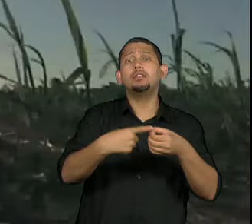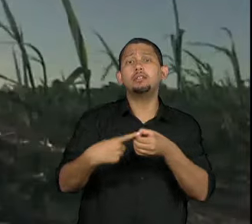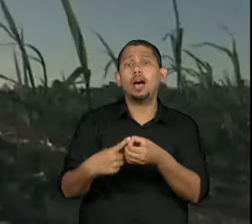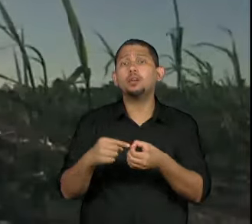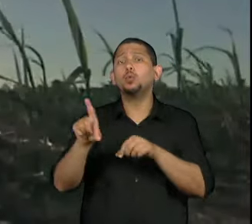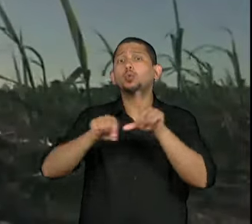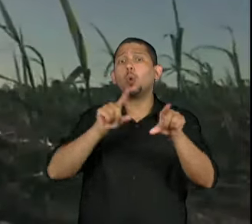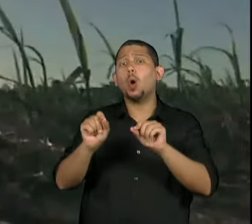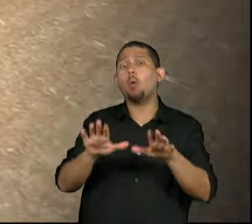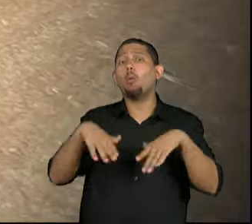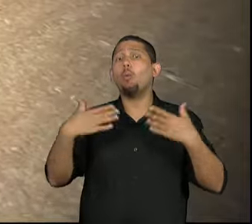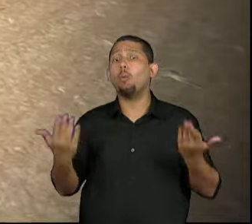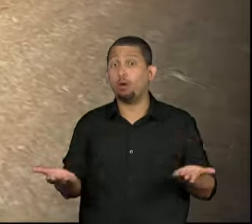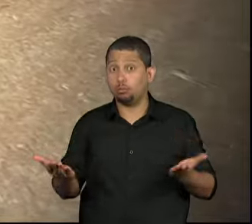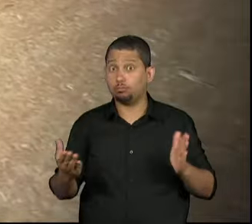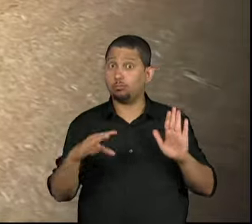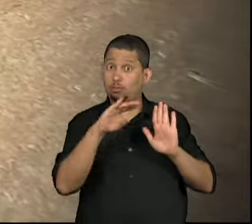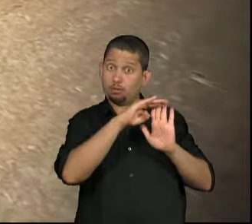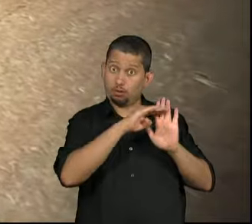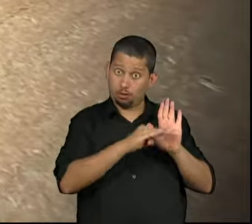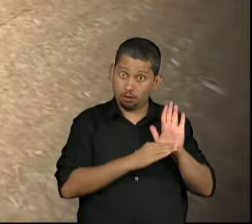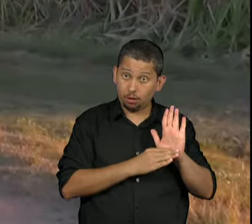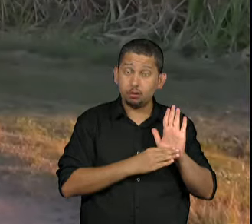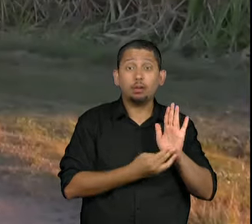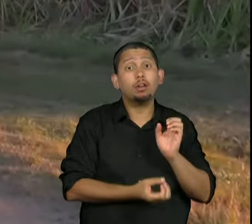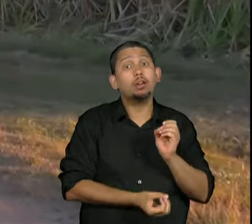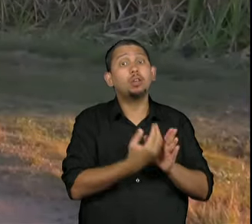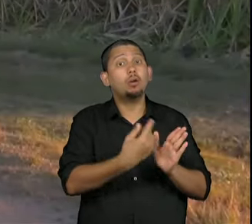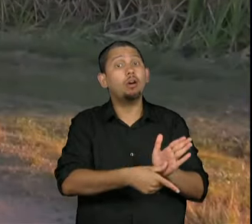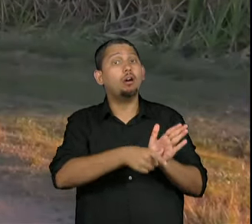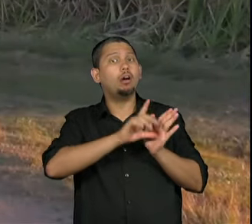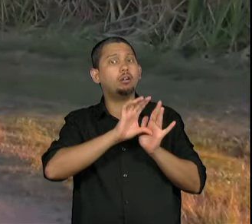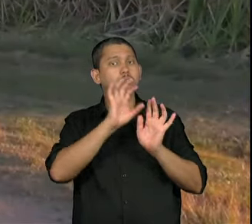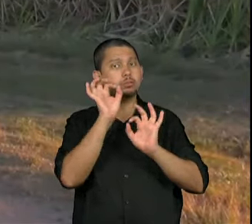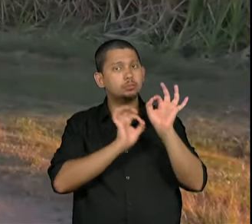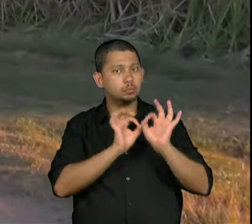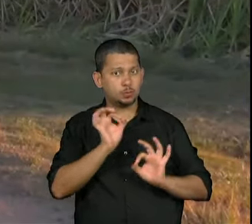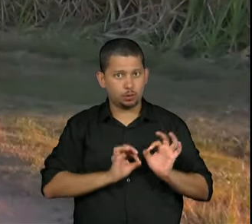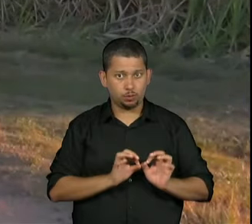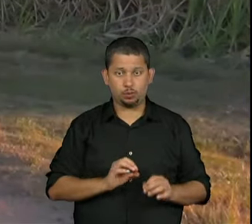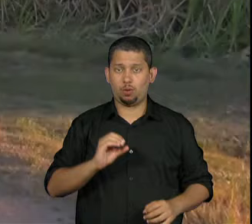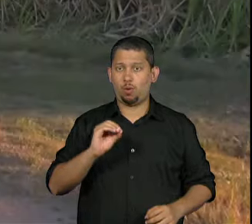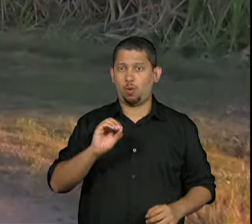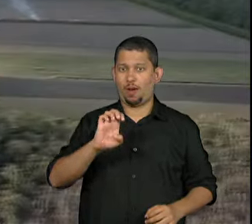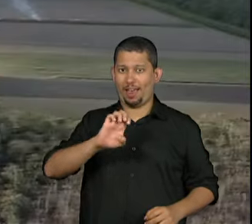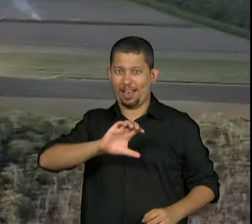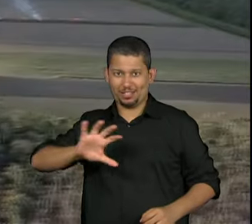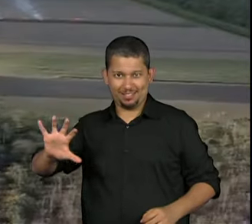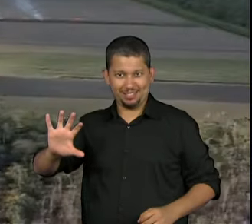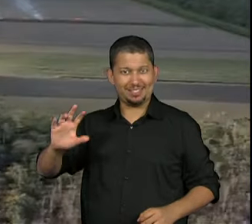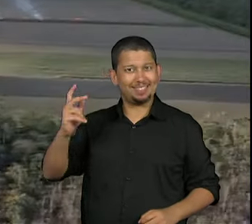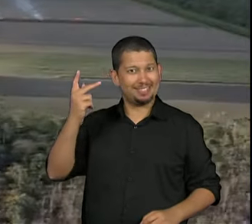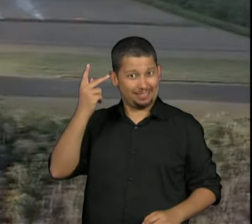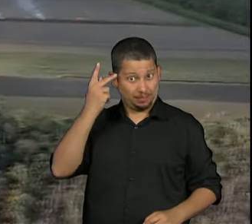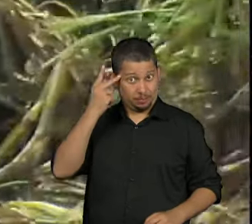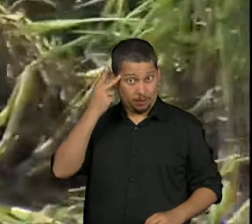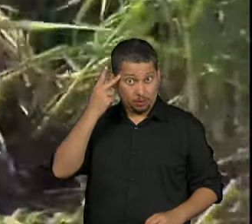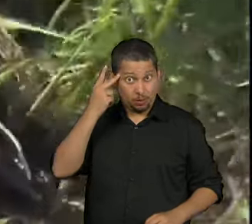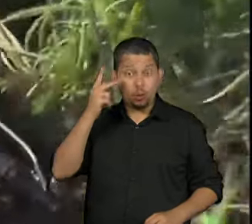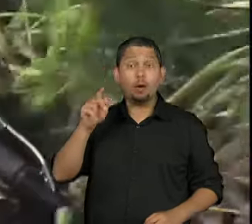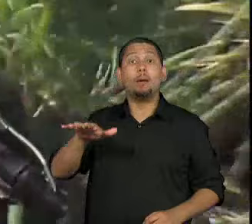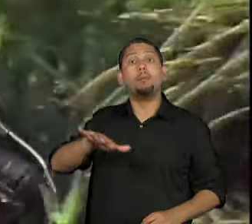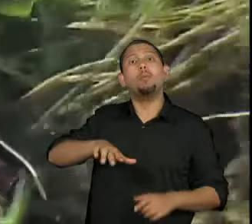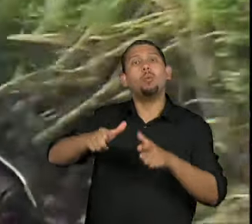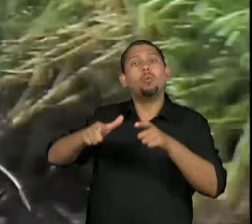para o reflorestamento partiram de um diagnóstico prévio. A região oeste do estado paulista, onde o cerrado foi